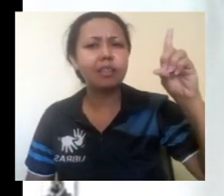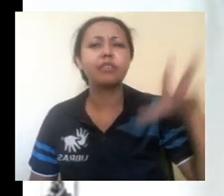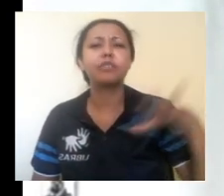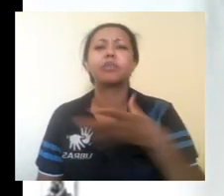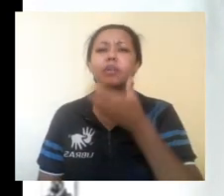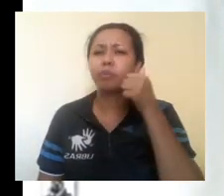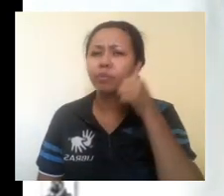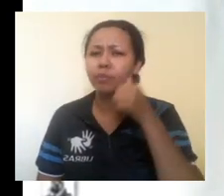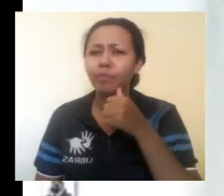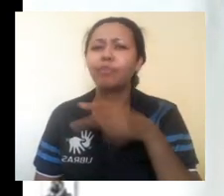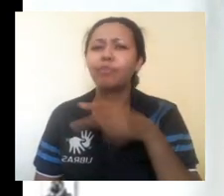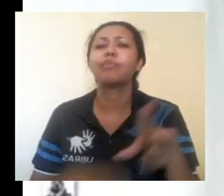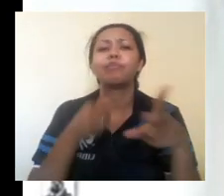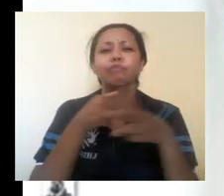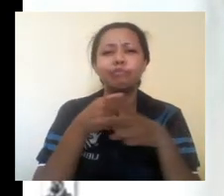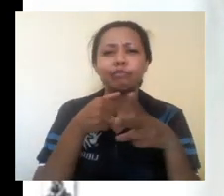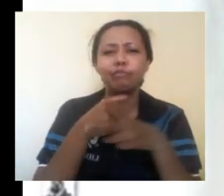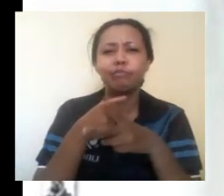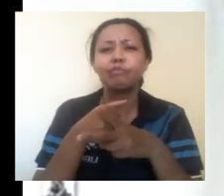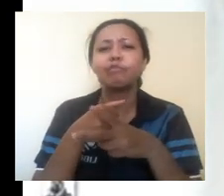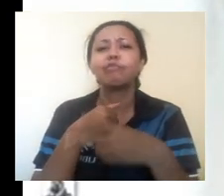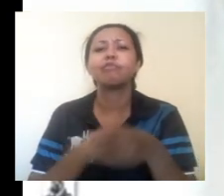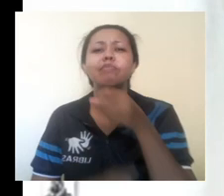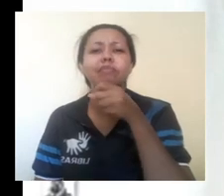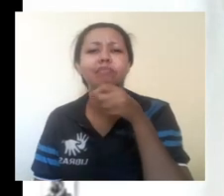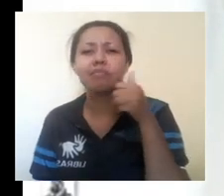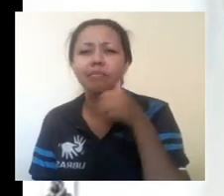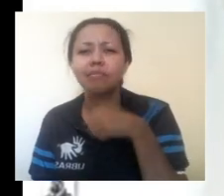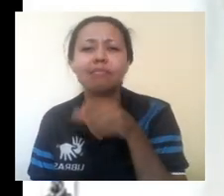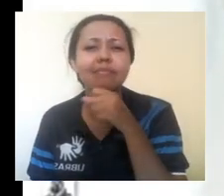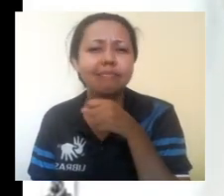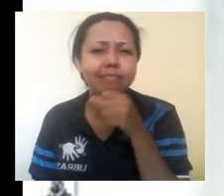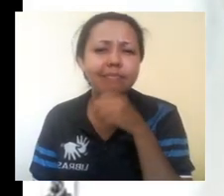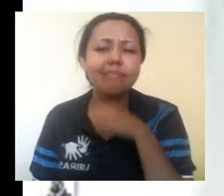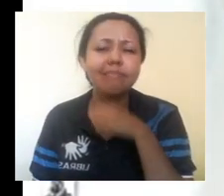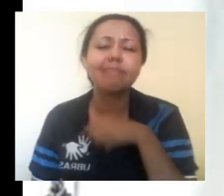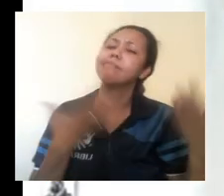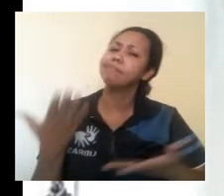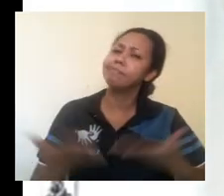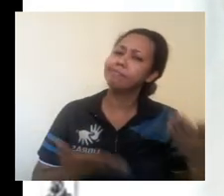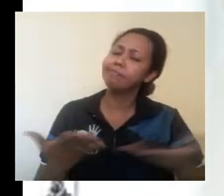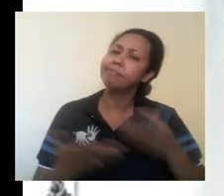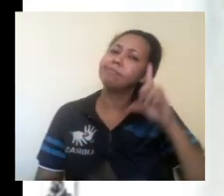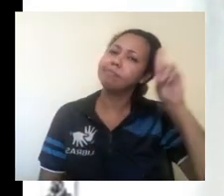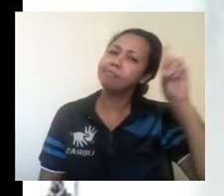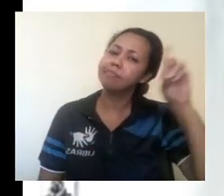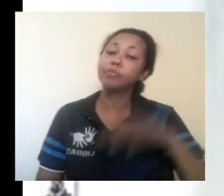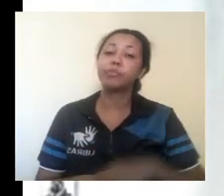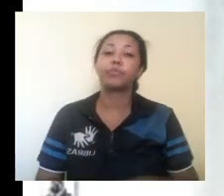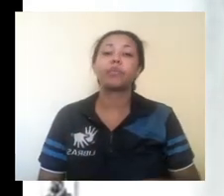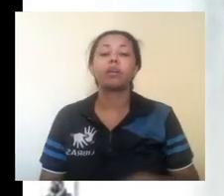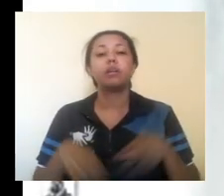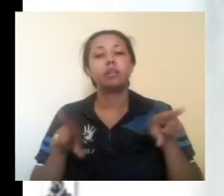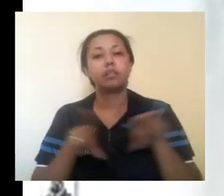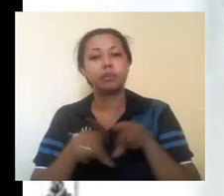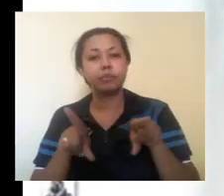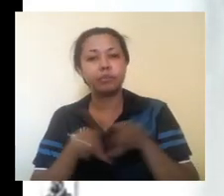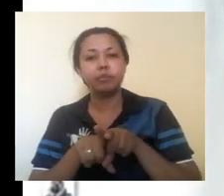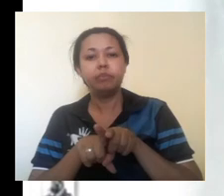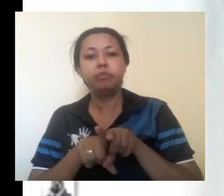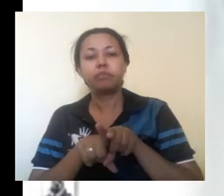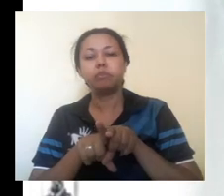tempo, sua ansiedade aos pés do Senhor. E Ana, quando a gente fala de uma mulher que almejava um filho, uma mulher